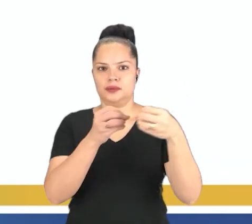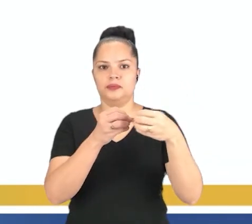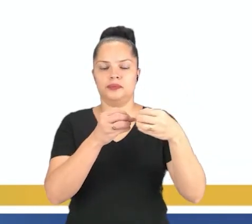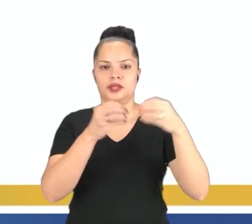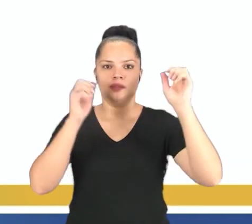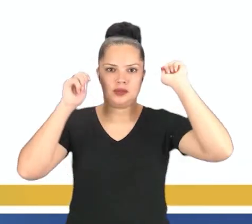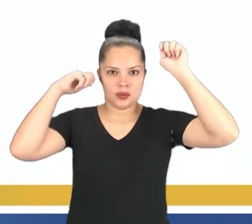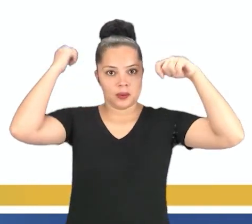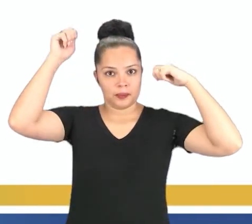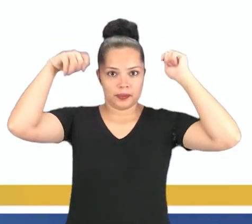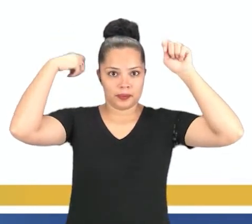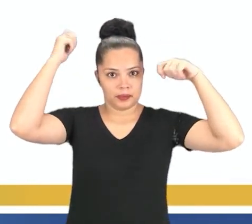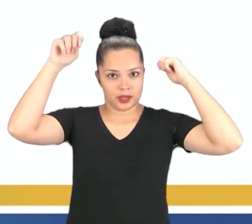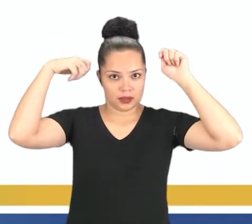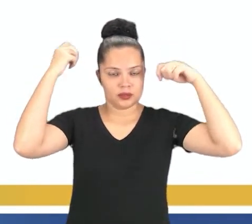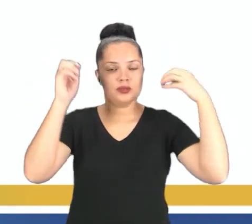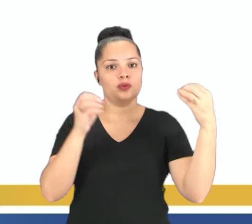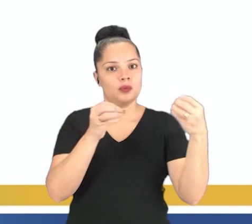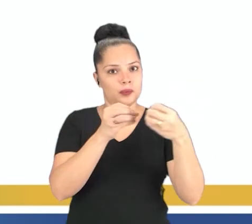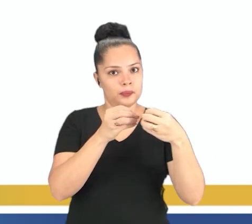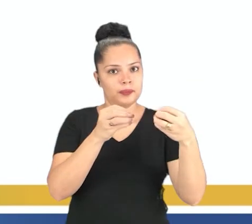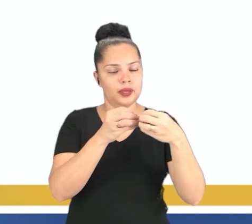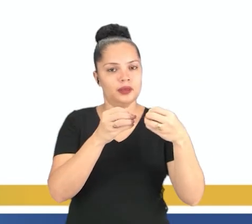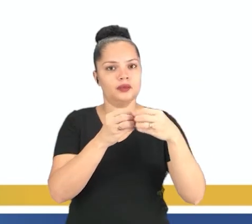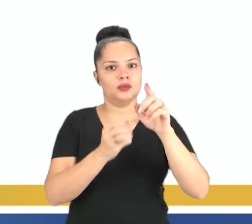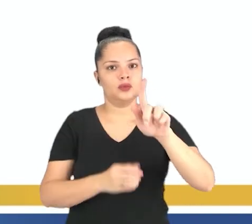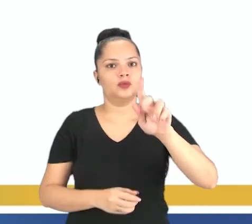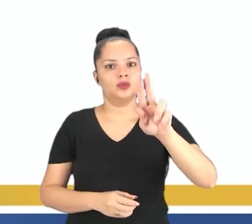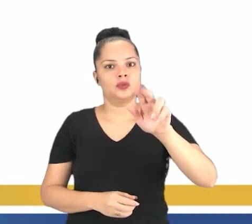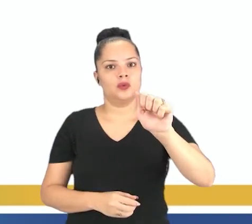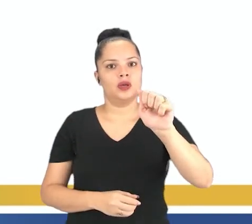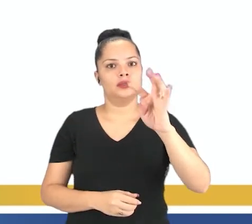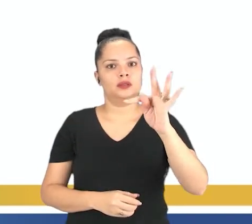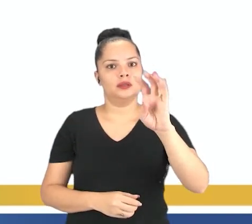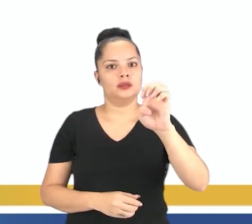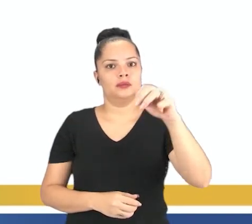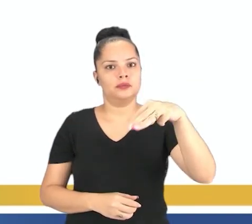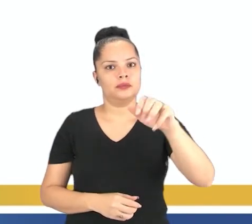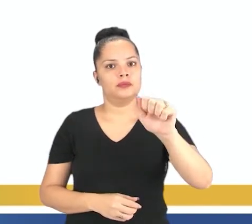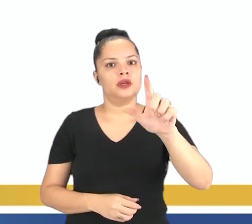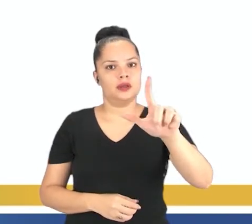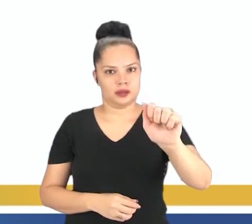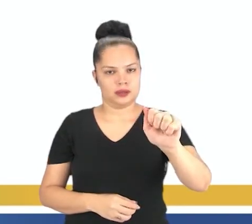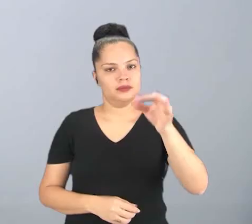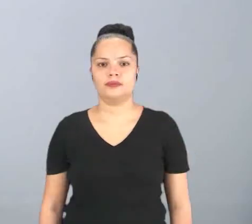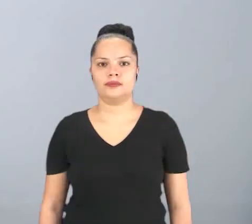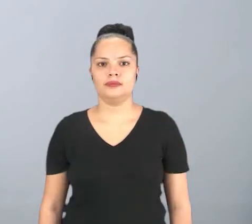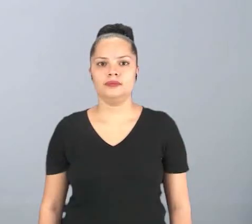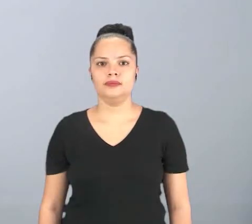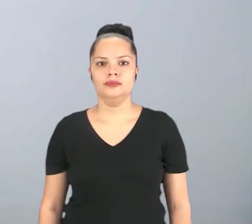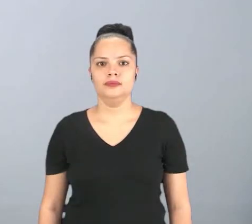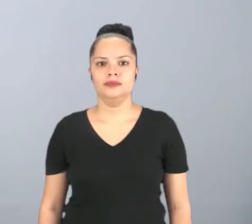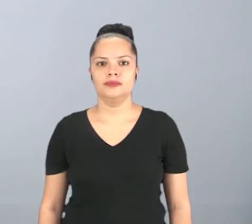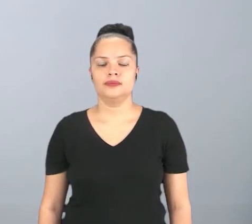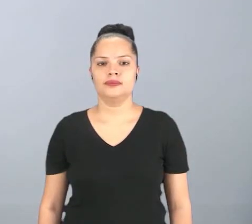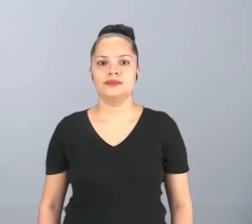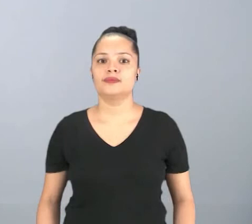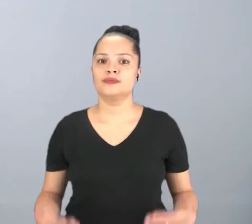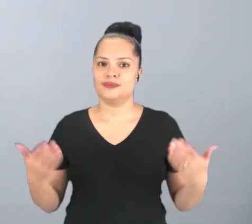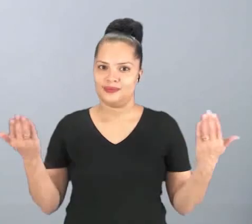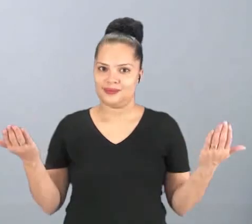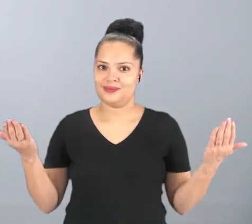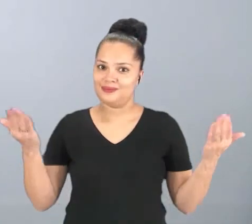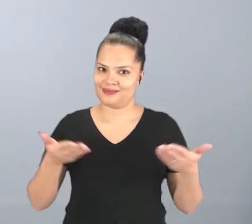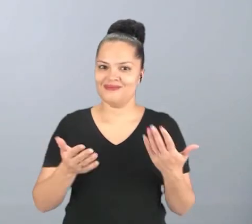resposta correta é a letra A né e ao México e parte da Guatemala certo então